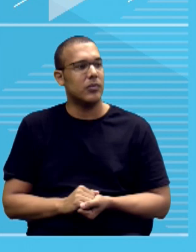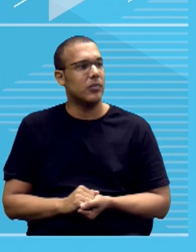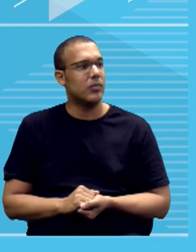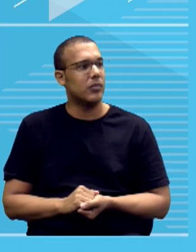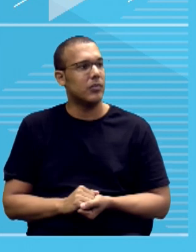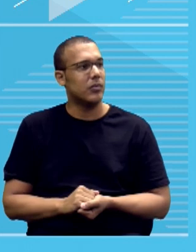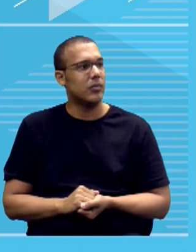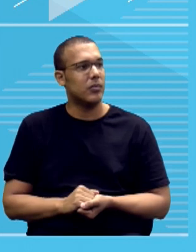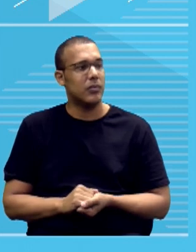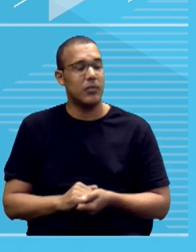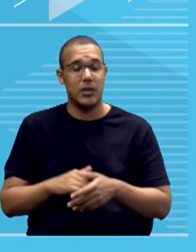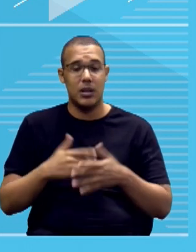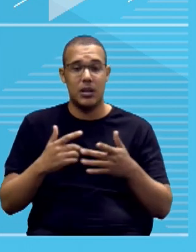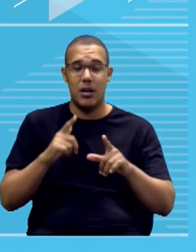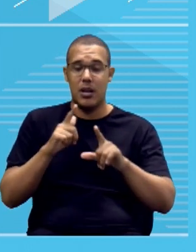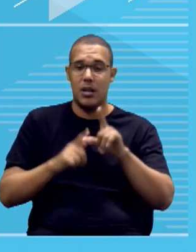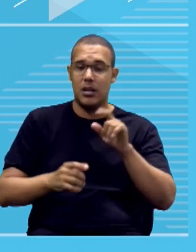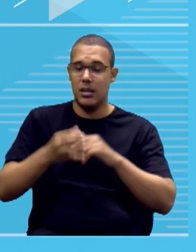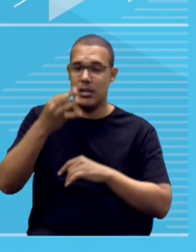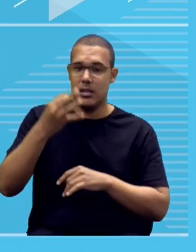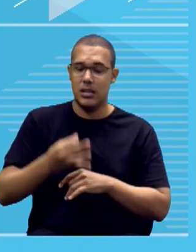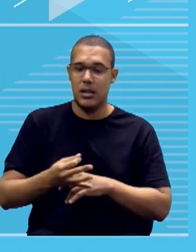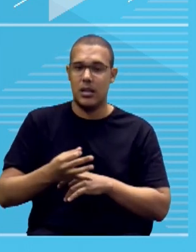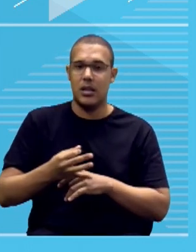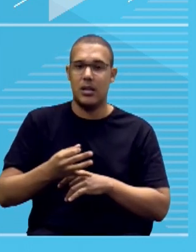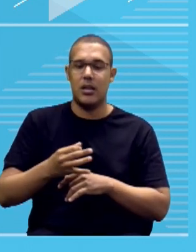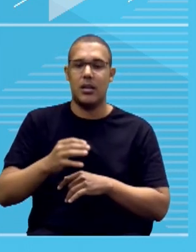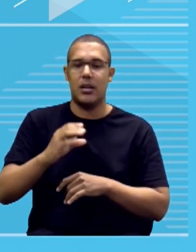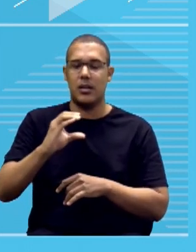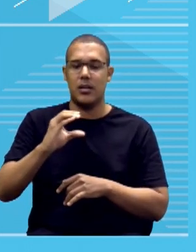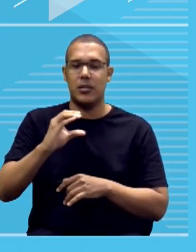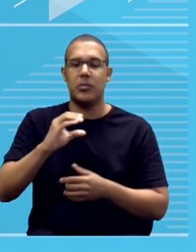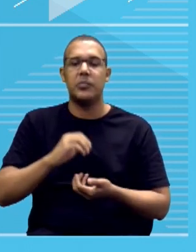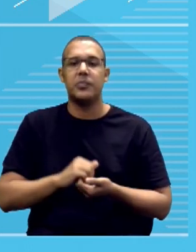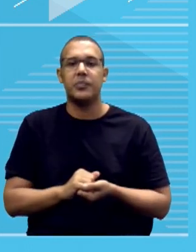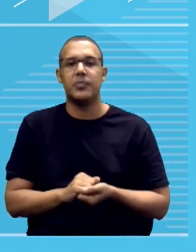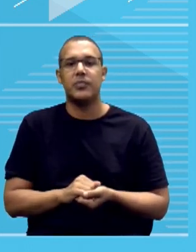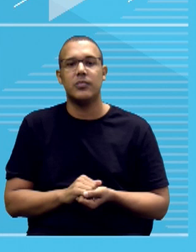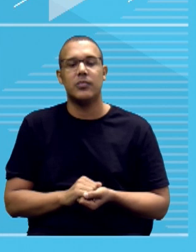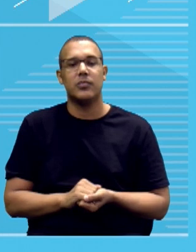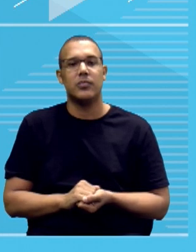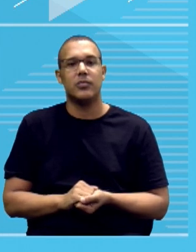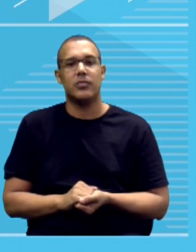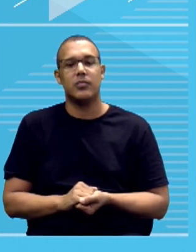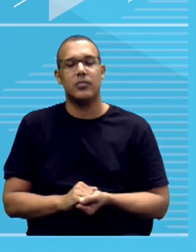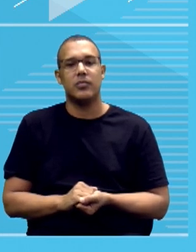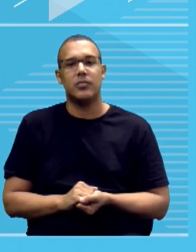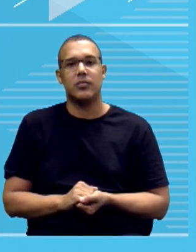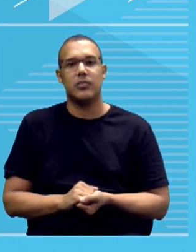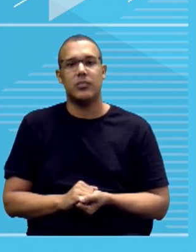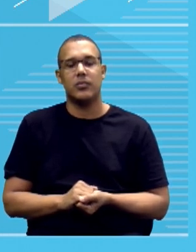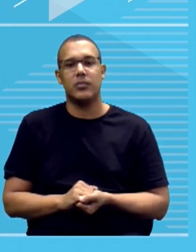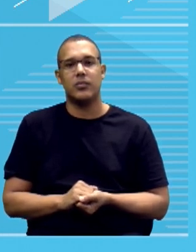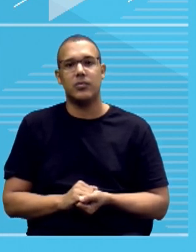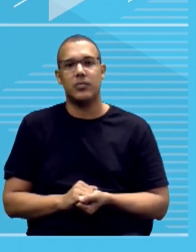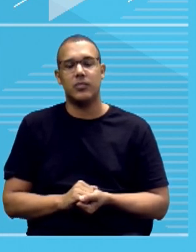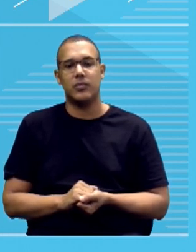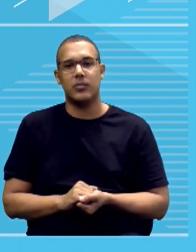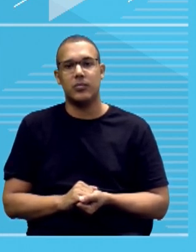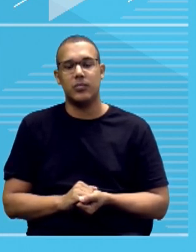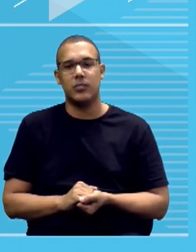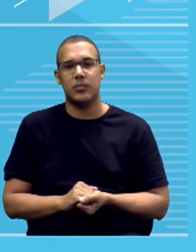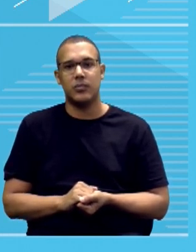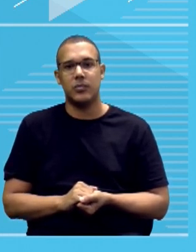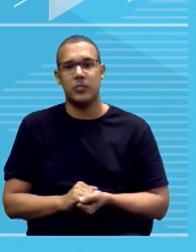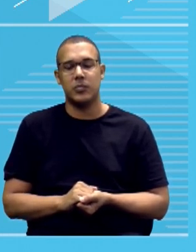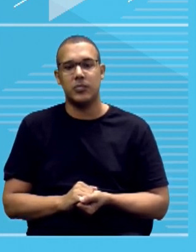sistema. Nosso gabarito daria a letra C, bom? Então, gabarito aí, letra